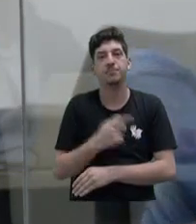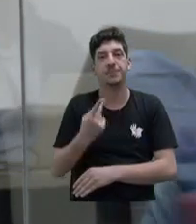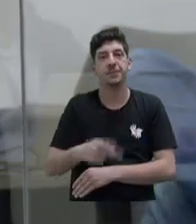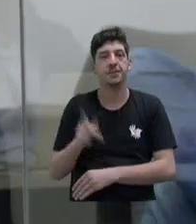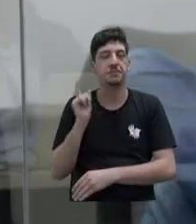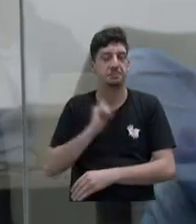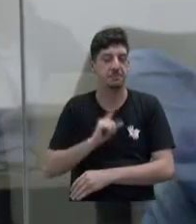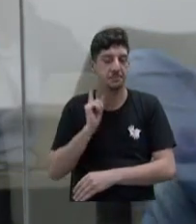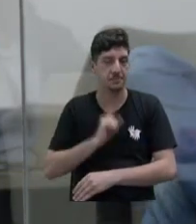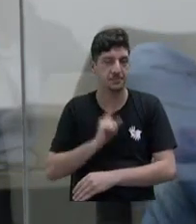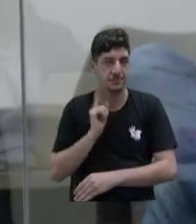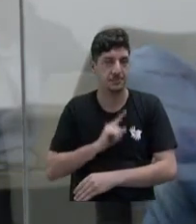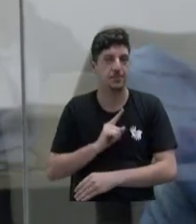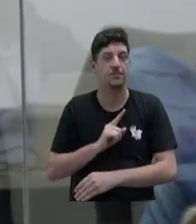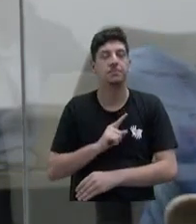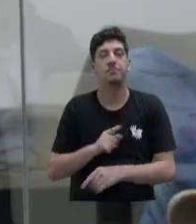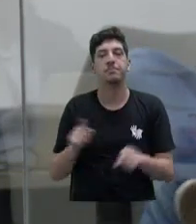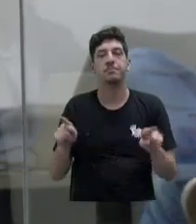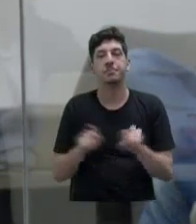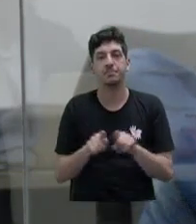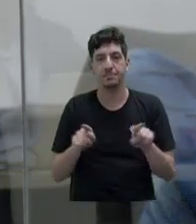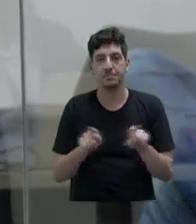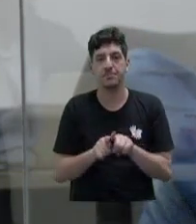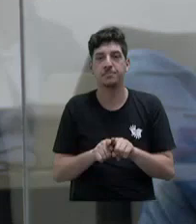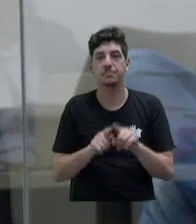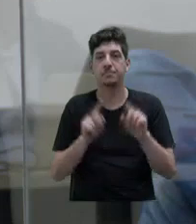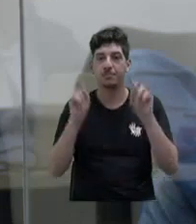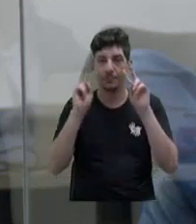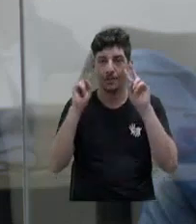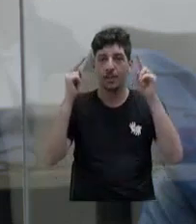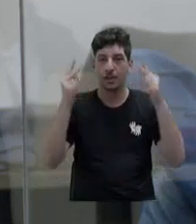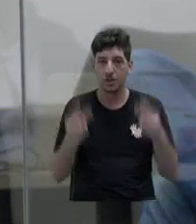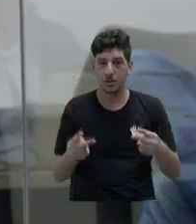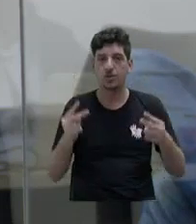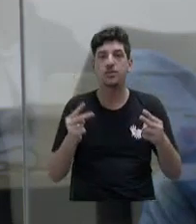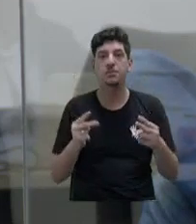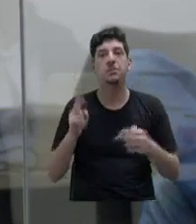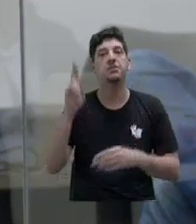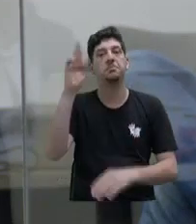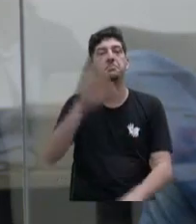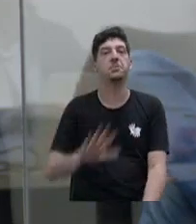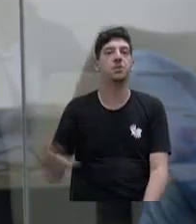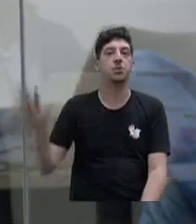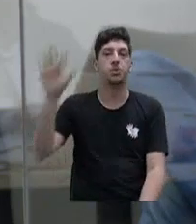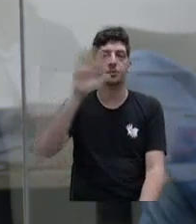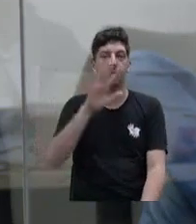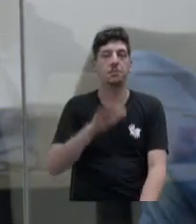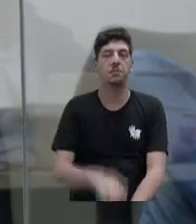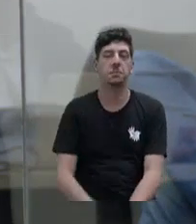estadual e também reconhecimento além fronteiras do nosso Estado.